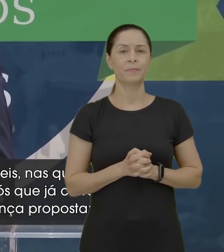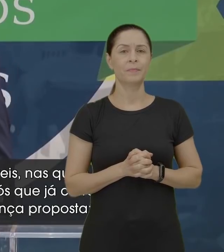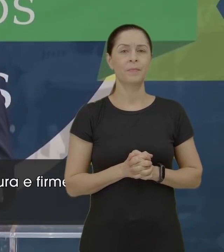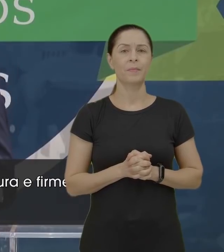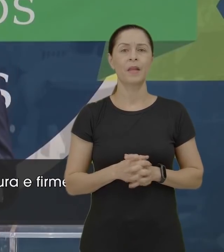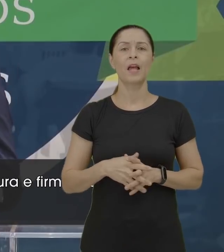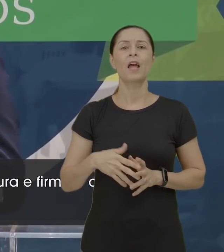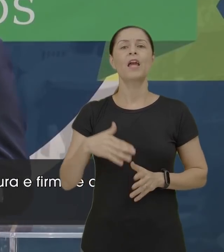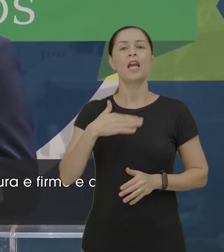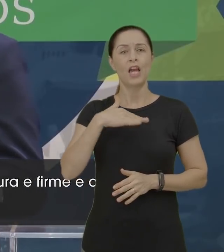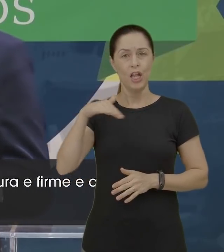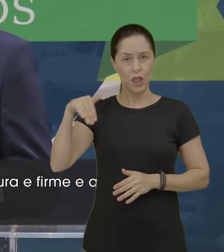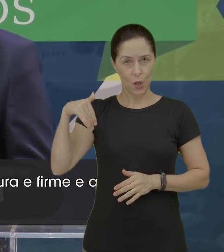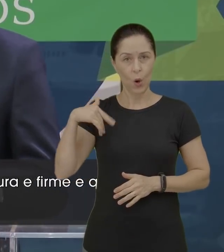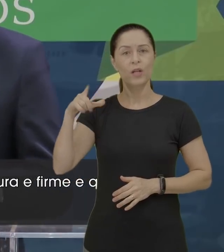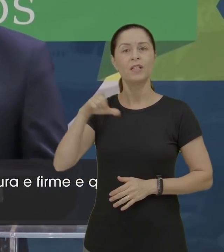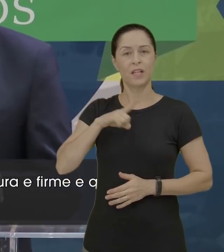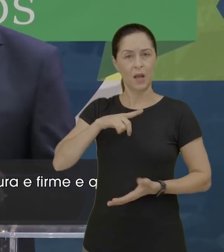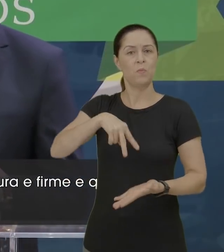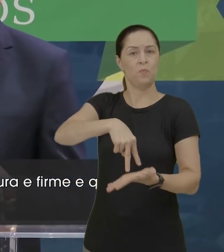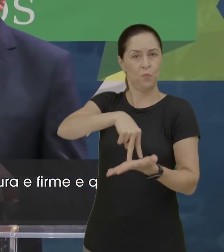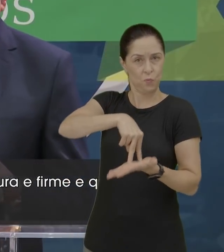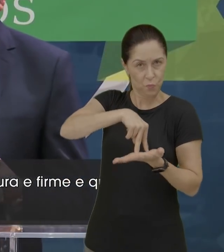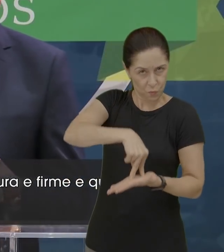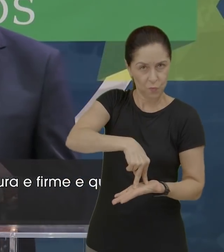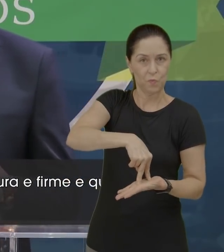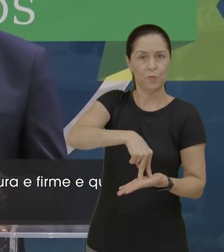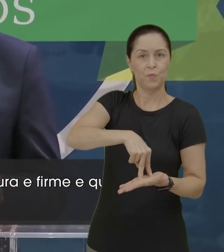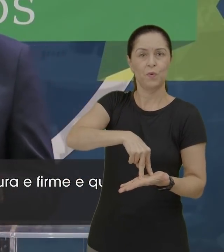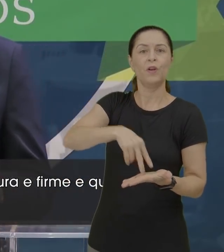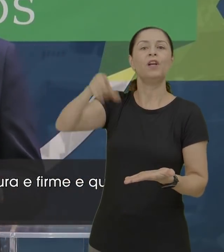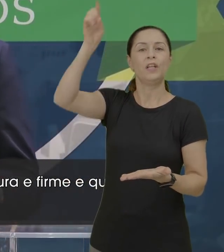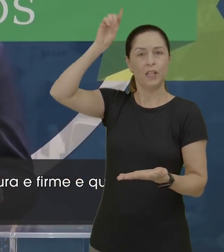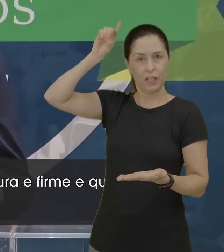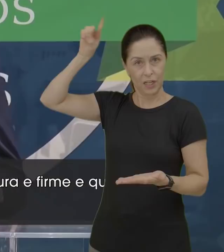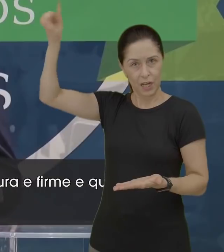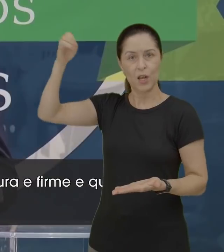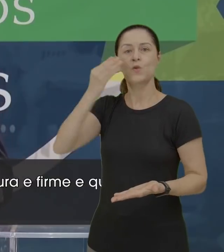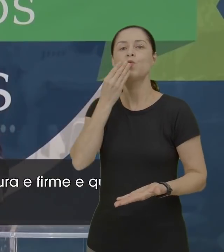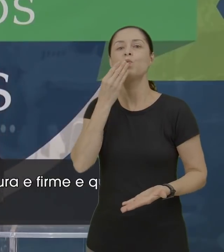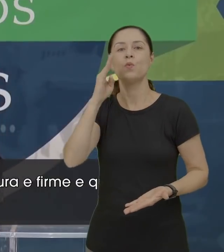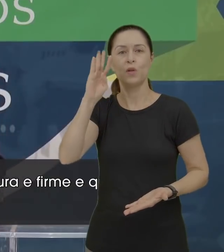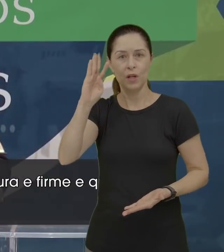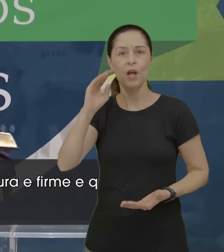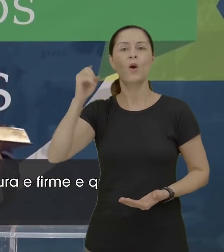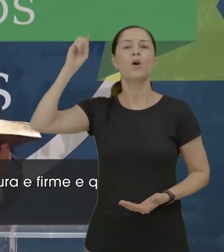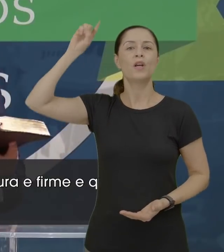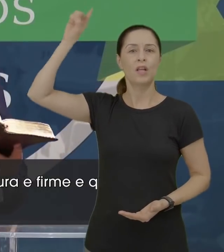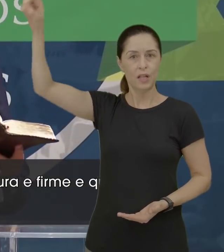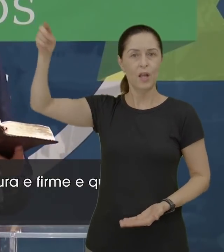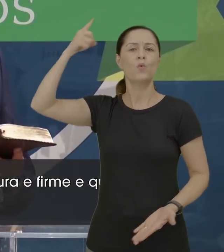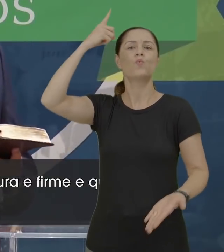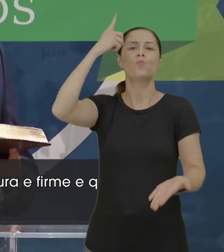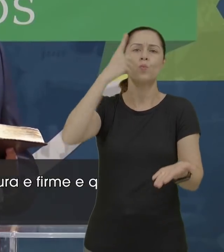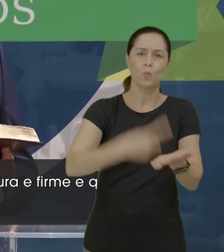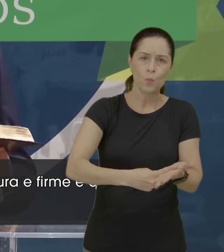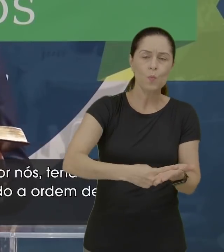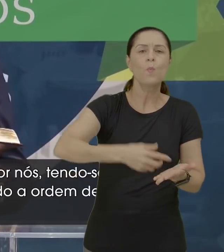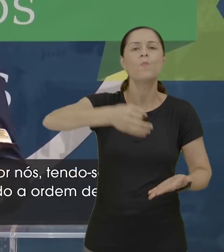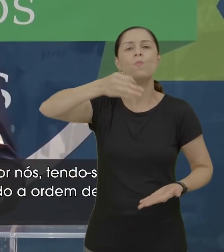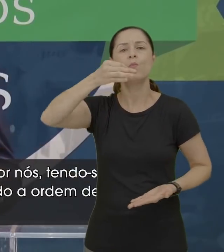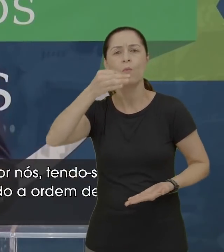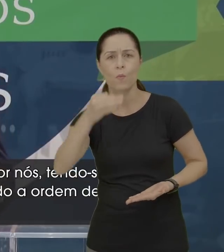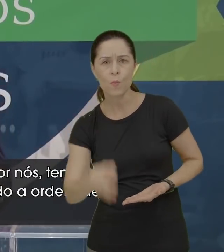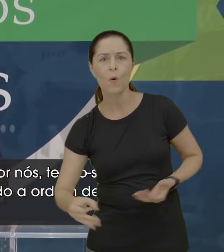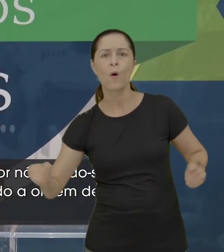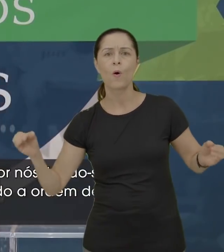proposta, a qual temos por âncora da alma, segura e firme, e que penetra além do véu,